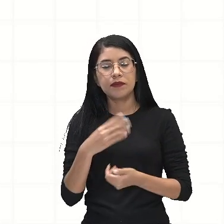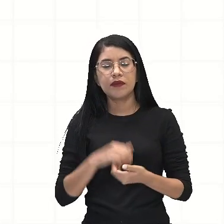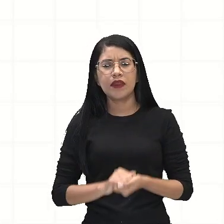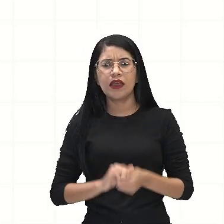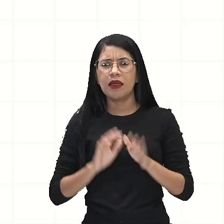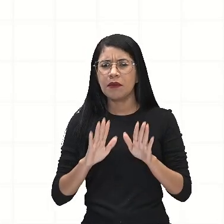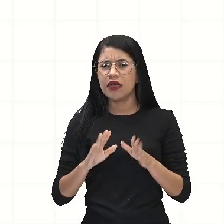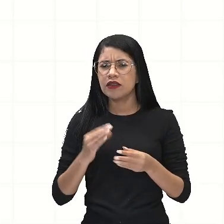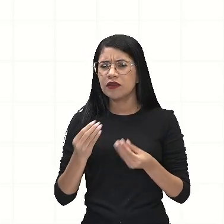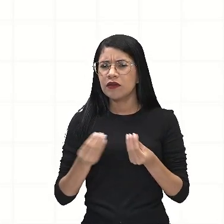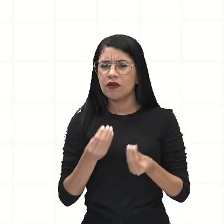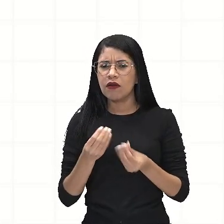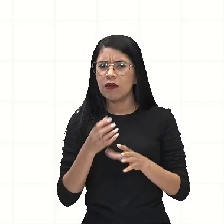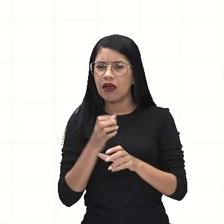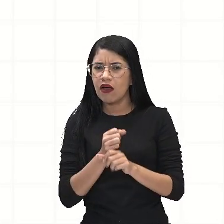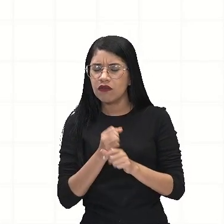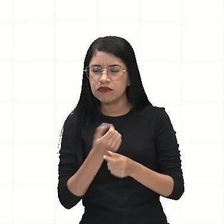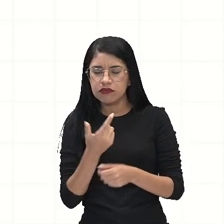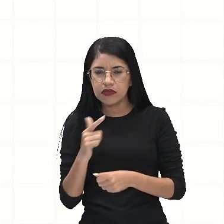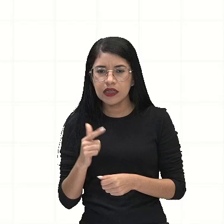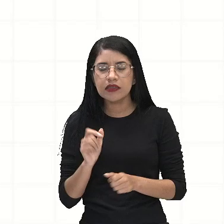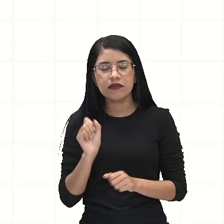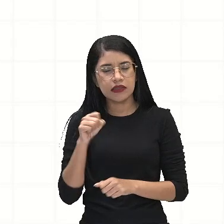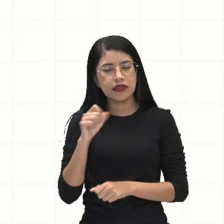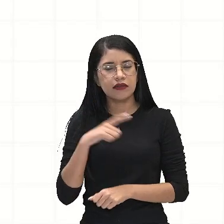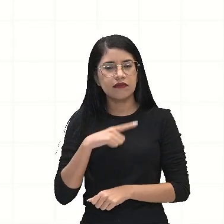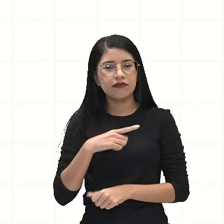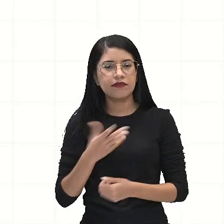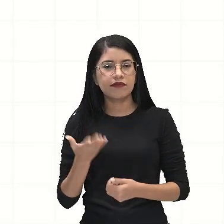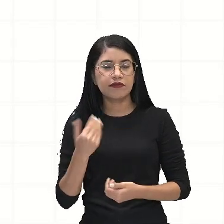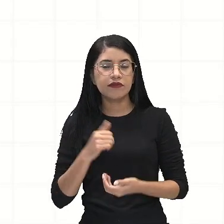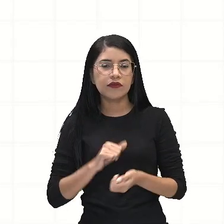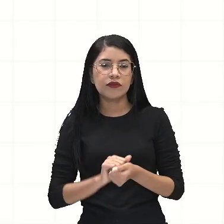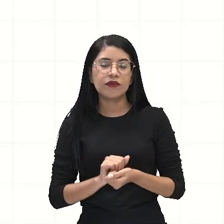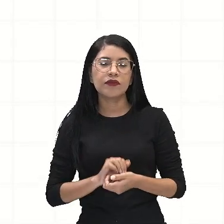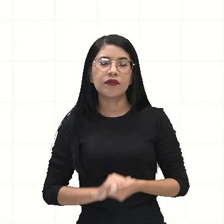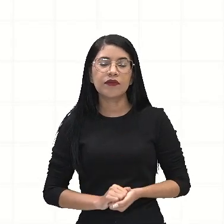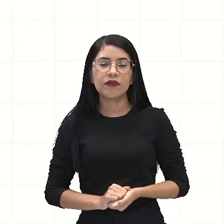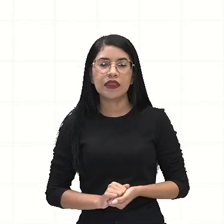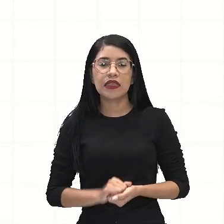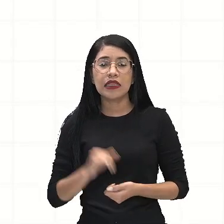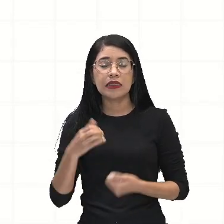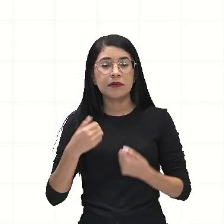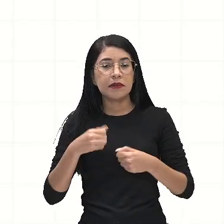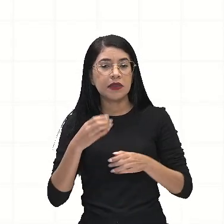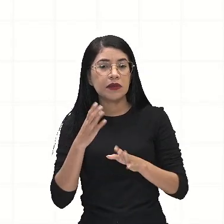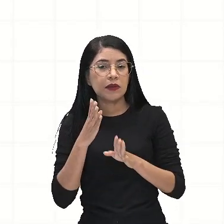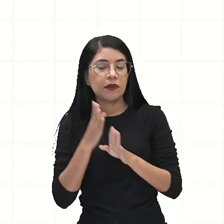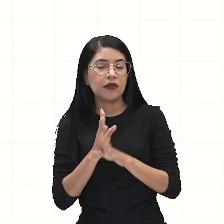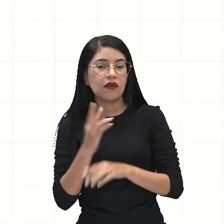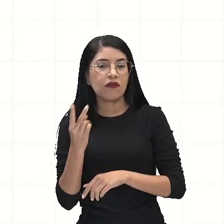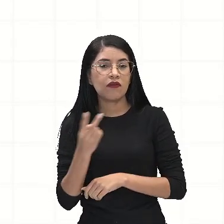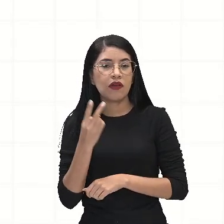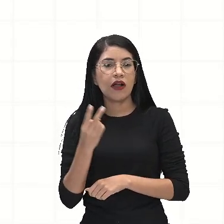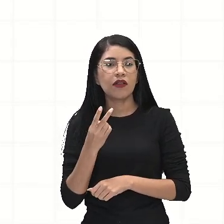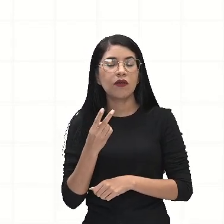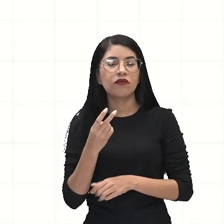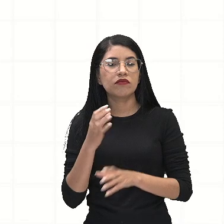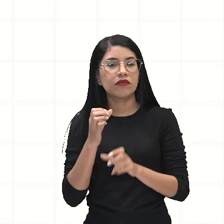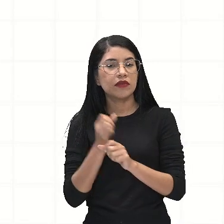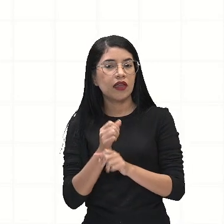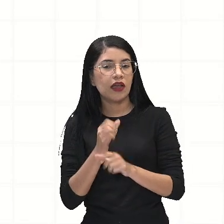não tem conta, não? Tem, acompanha comigo. Se eu quiser encontrar, através da conta, fazendo